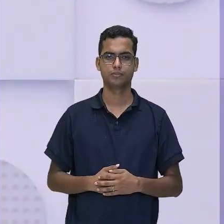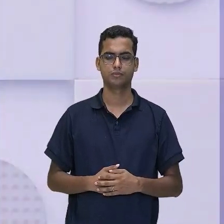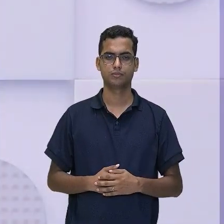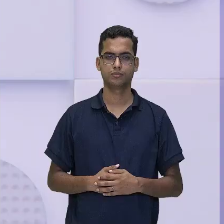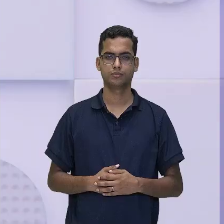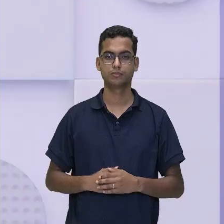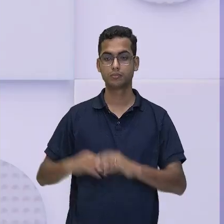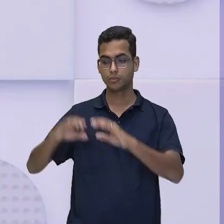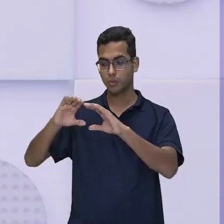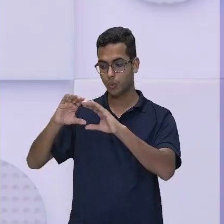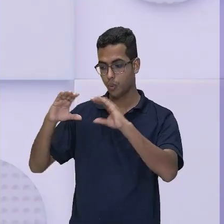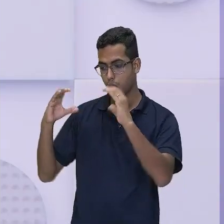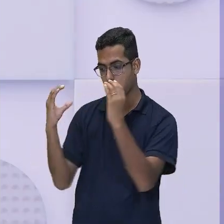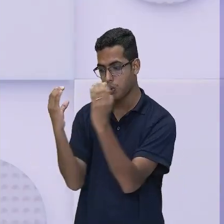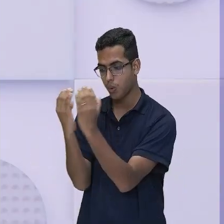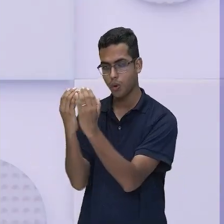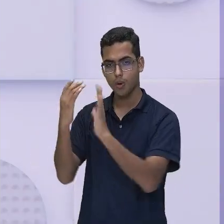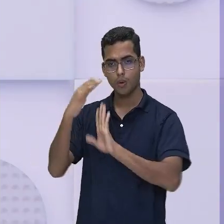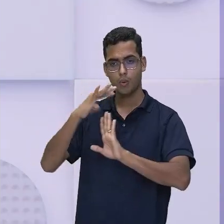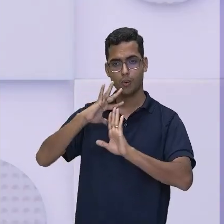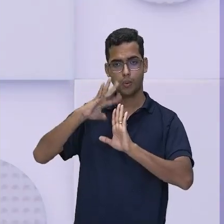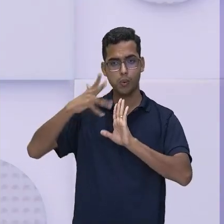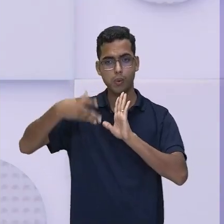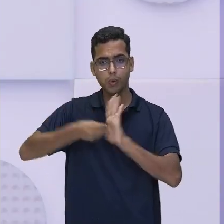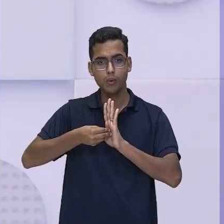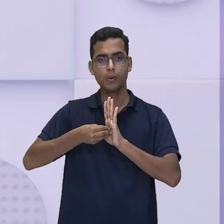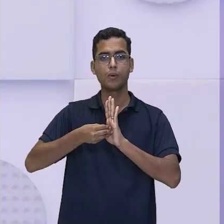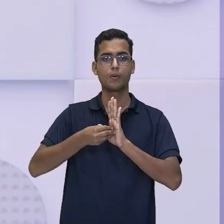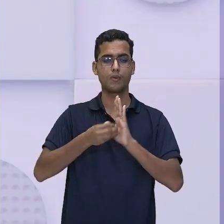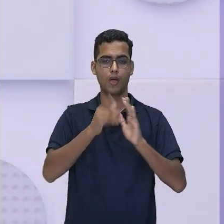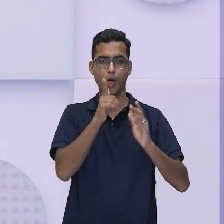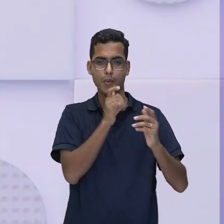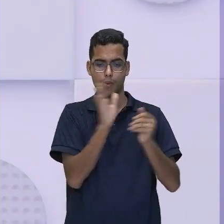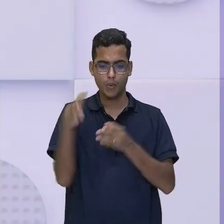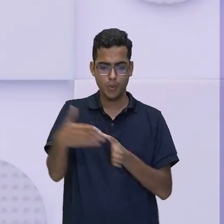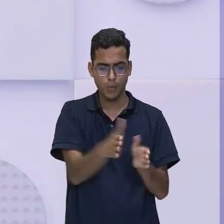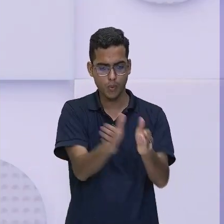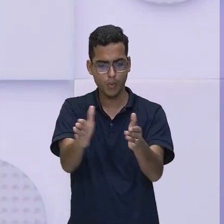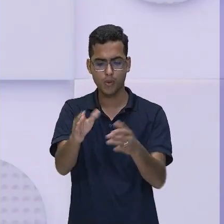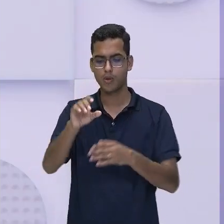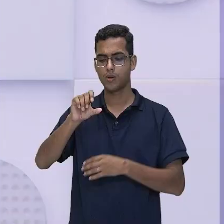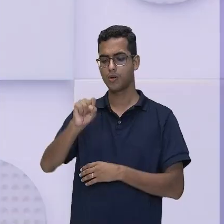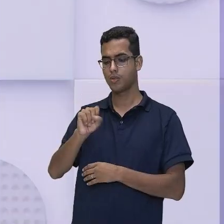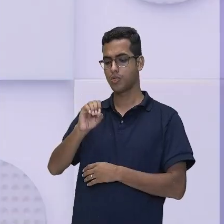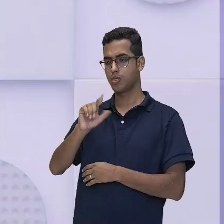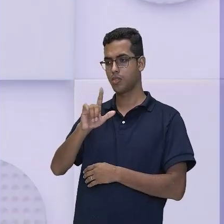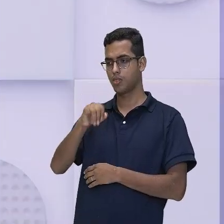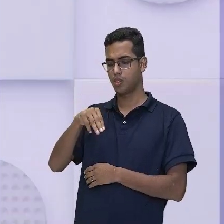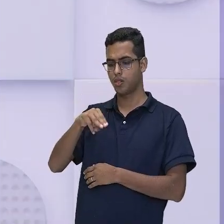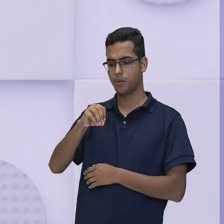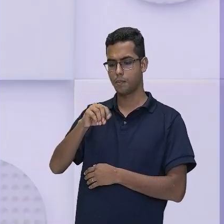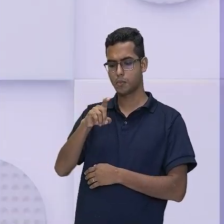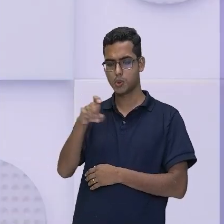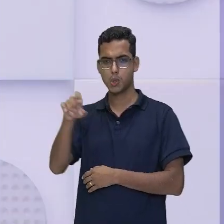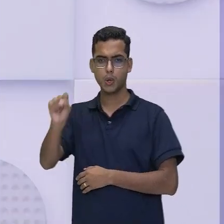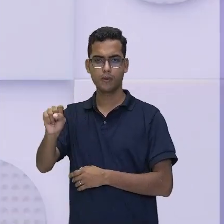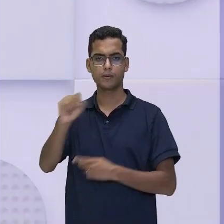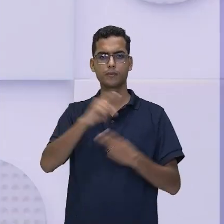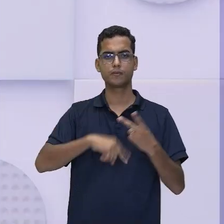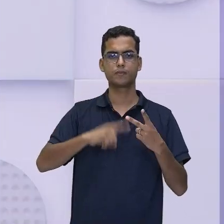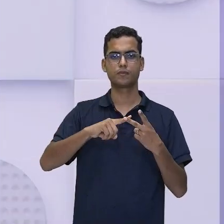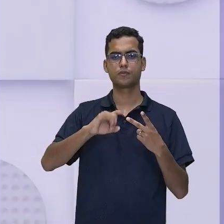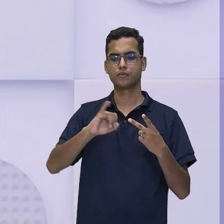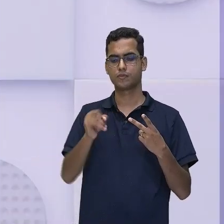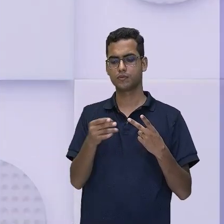comunidades amazônicas, aí pelo rio Juruá, rio Solimões, Rio Negro, nós temos muitas comunidades que têm suas festas